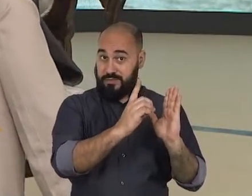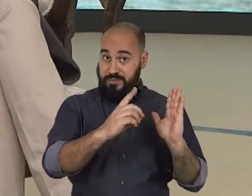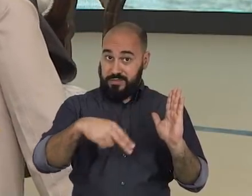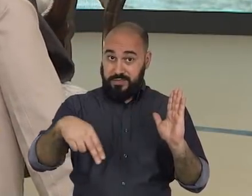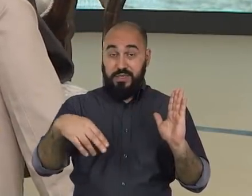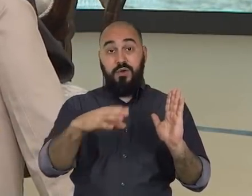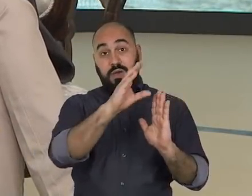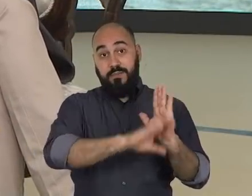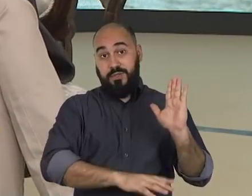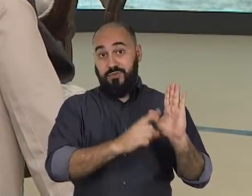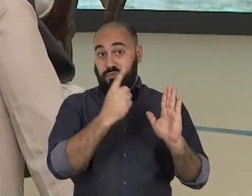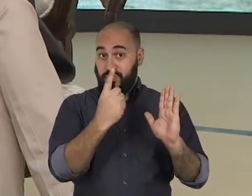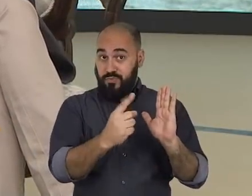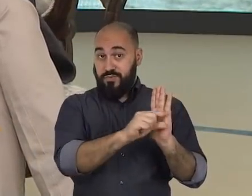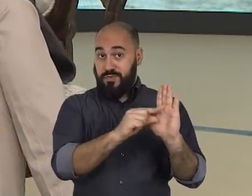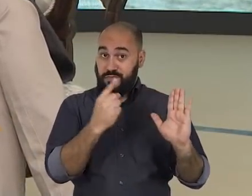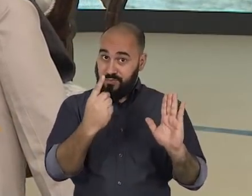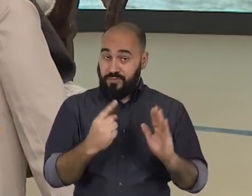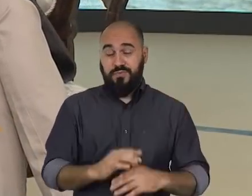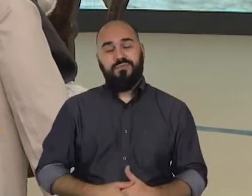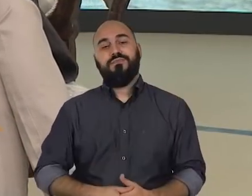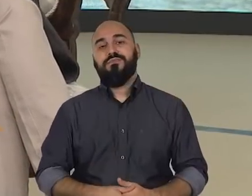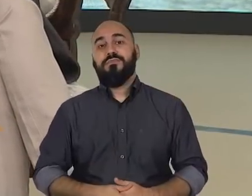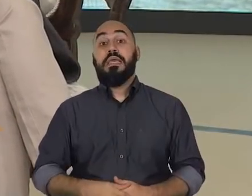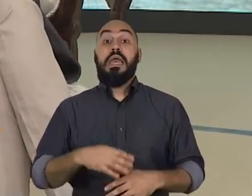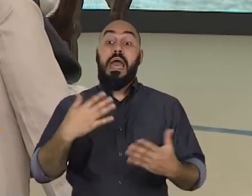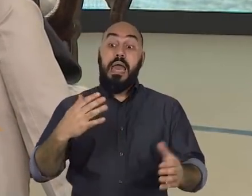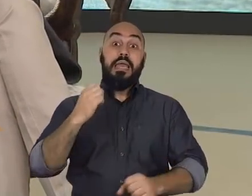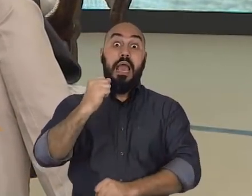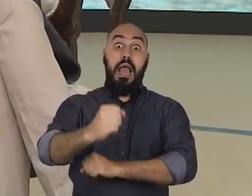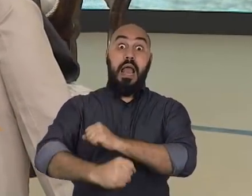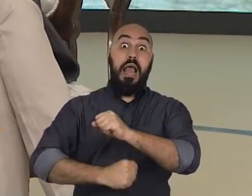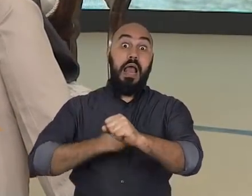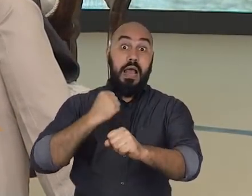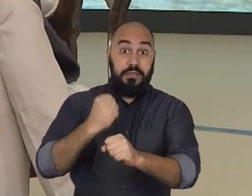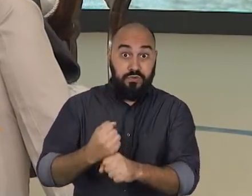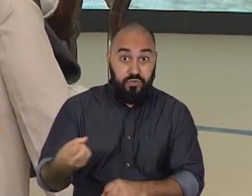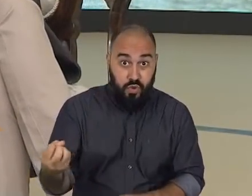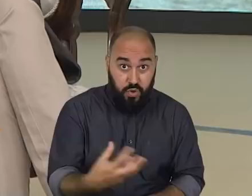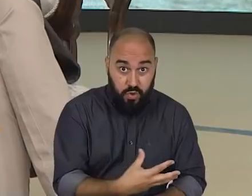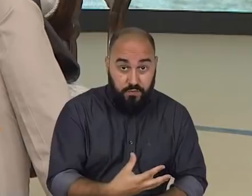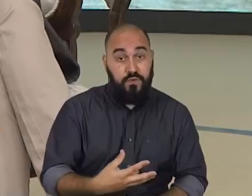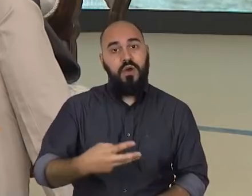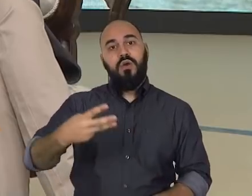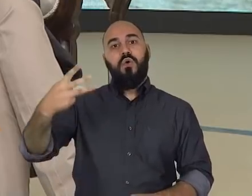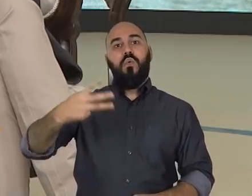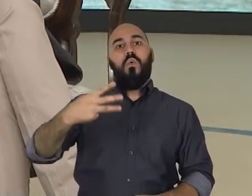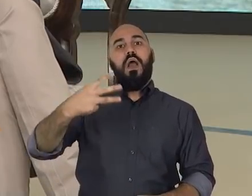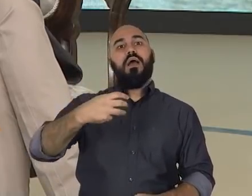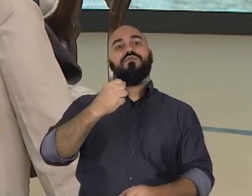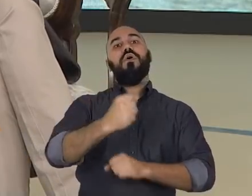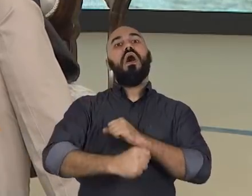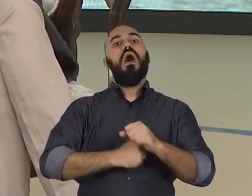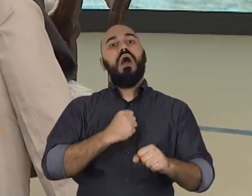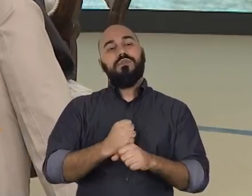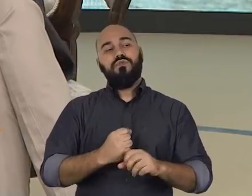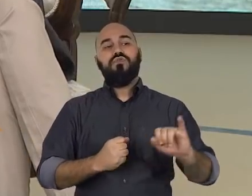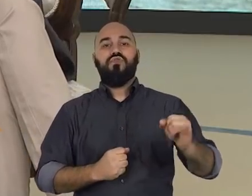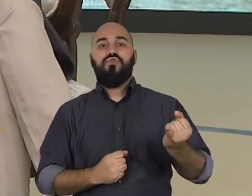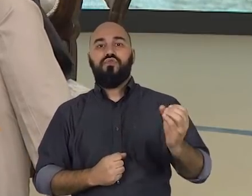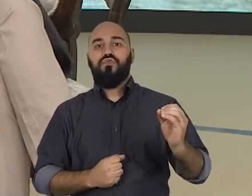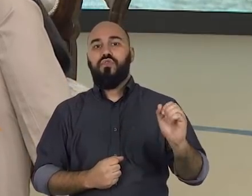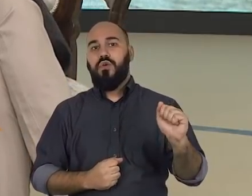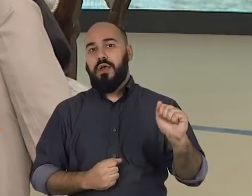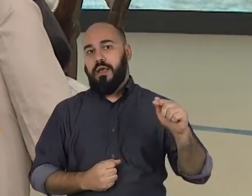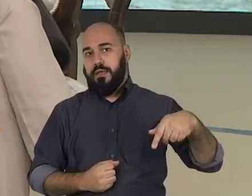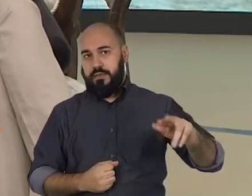passagem do ano novo. E com a passagem do ano novo, nós chegamos ao quarto ano de Jeoaquim, quando esse se